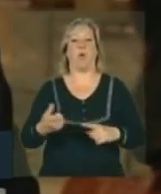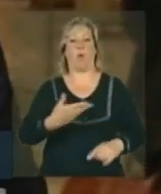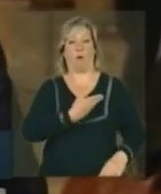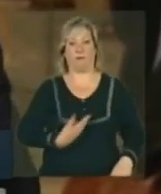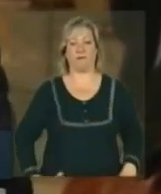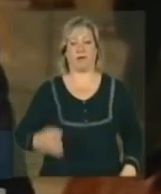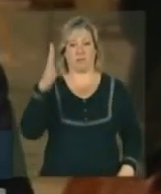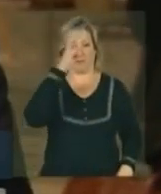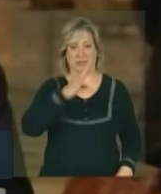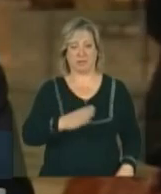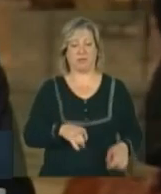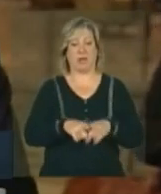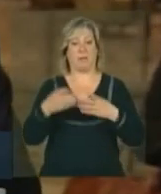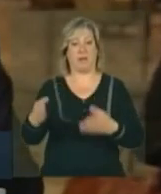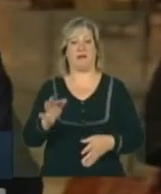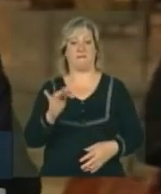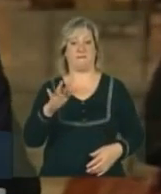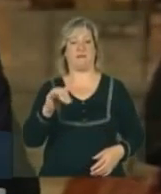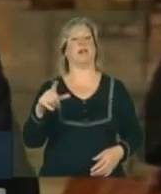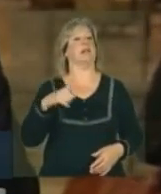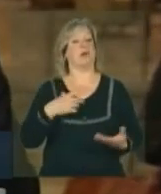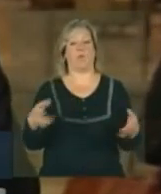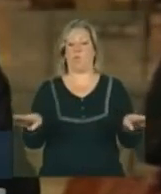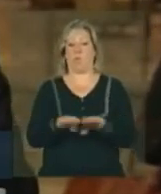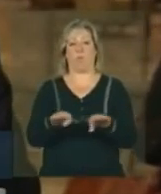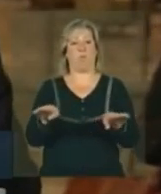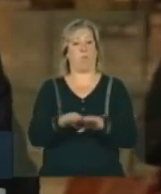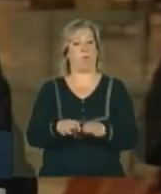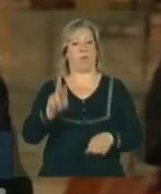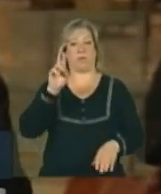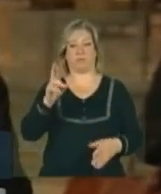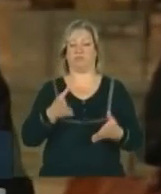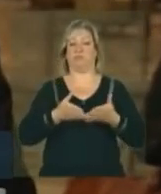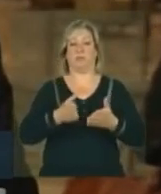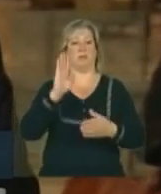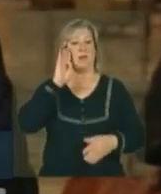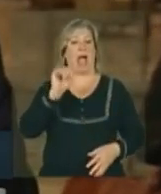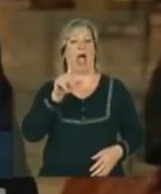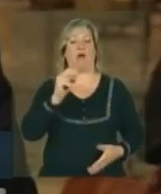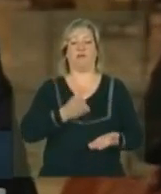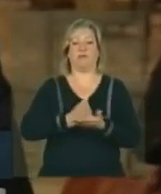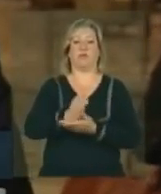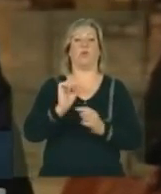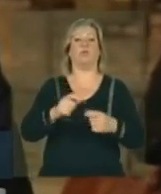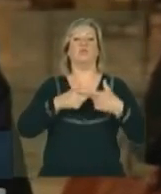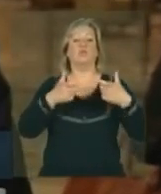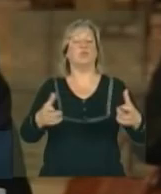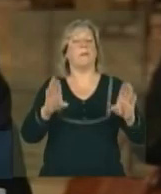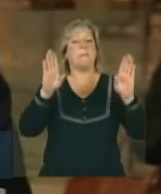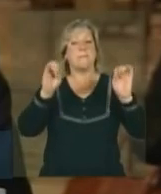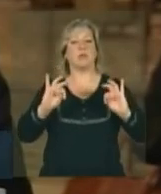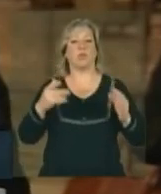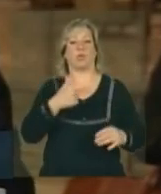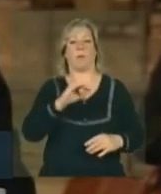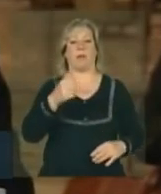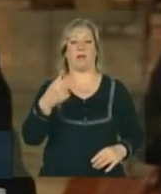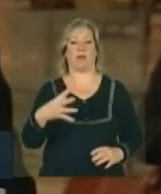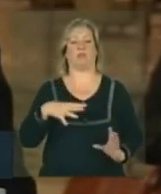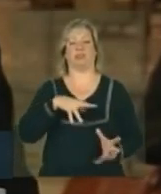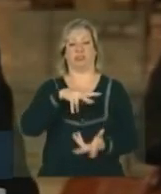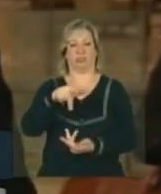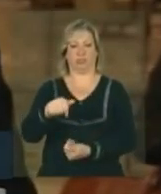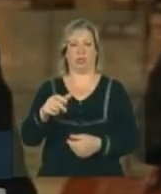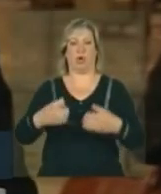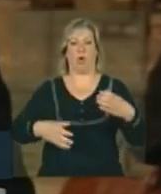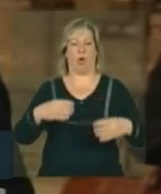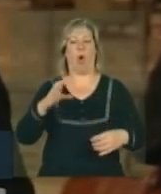do Brasil e a FIFA estão no mesmo barco. Nós temos o mesmo objetivo, que é o sucesso do Mundial em 2014. Por isso,